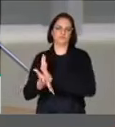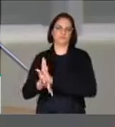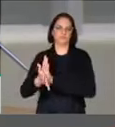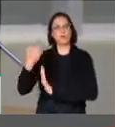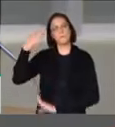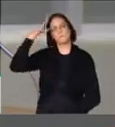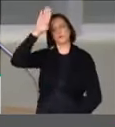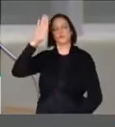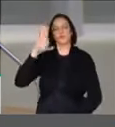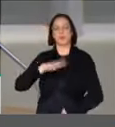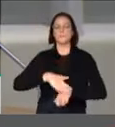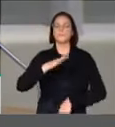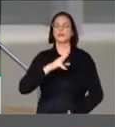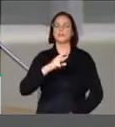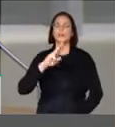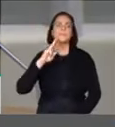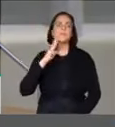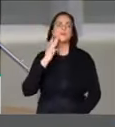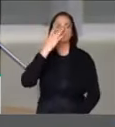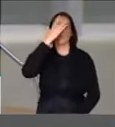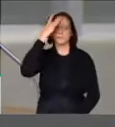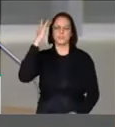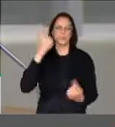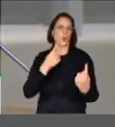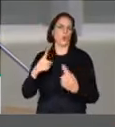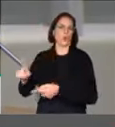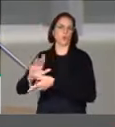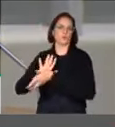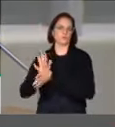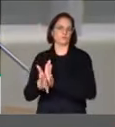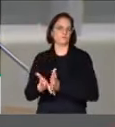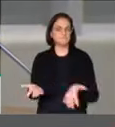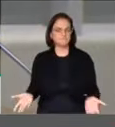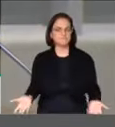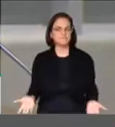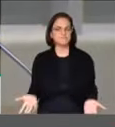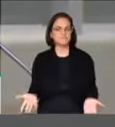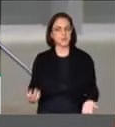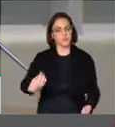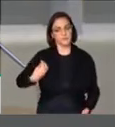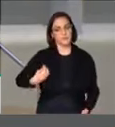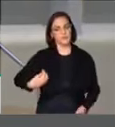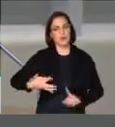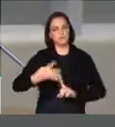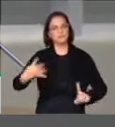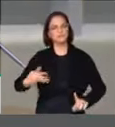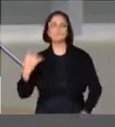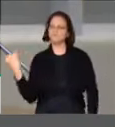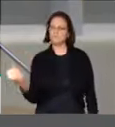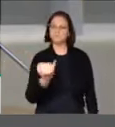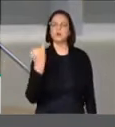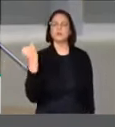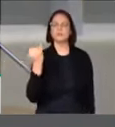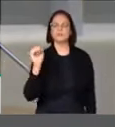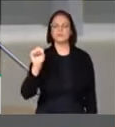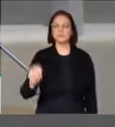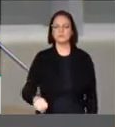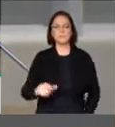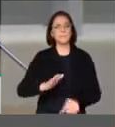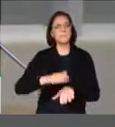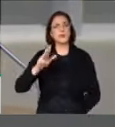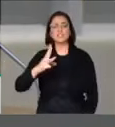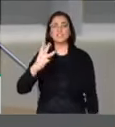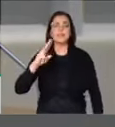3 milhões de pessoas dizendo que as vidas da comunidade LGBT importam. Mais de 3 milhões